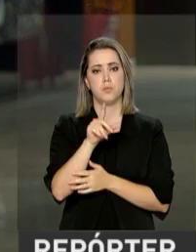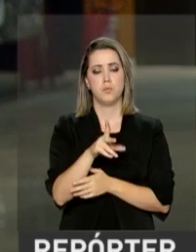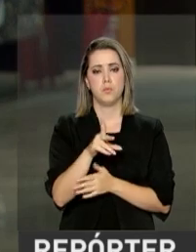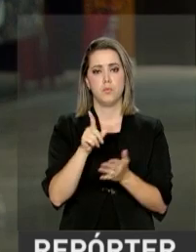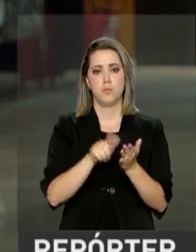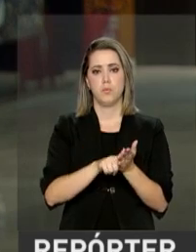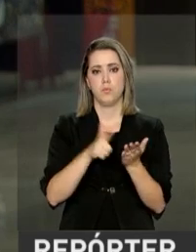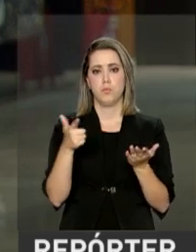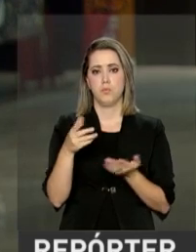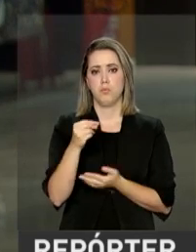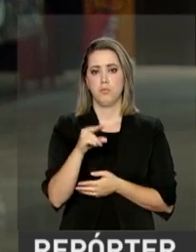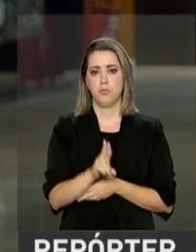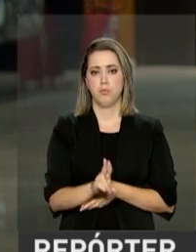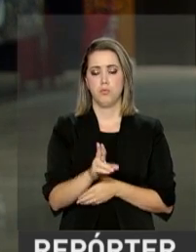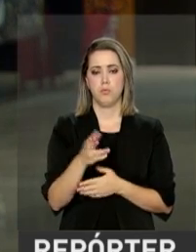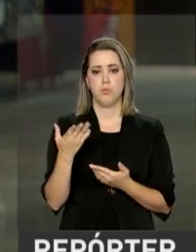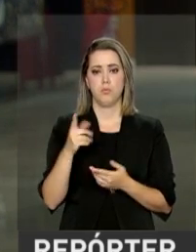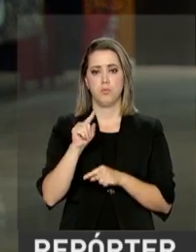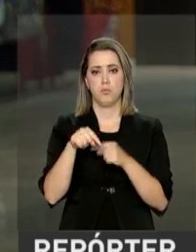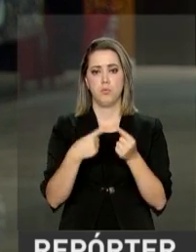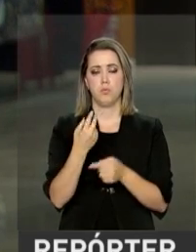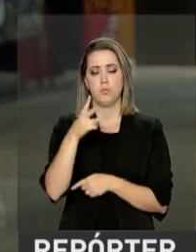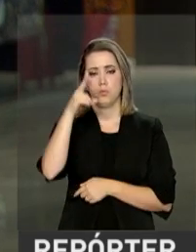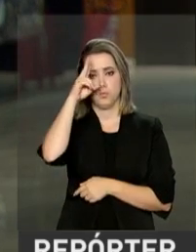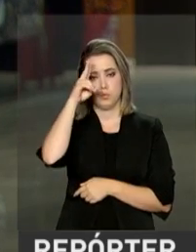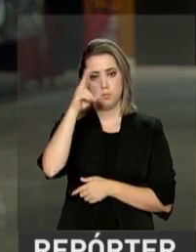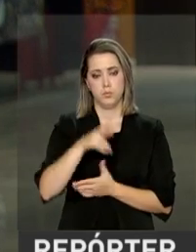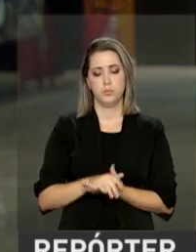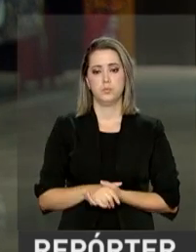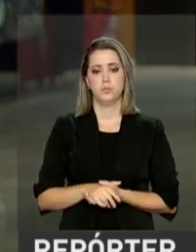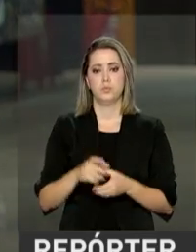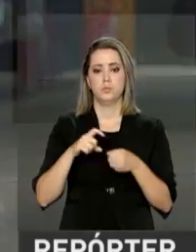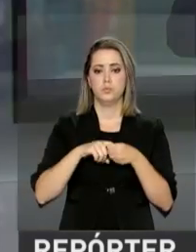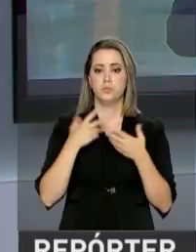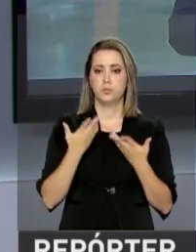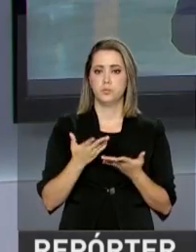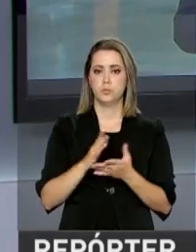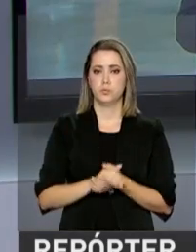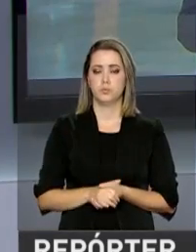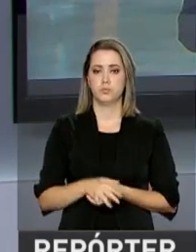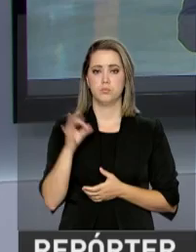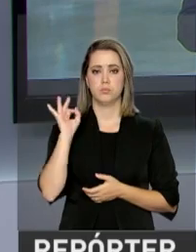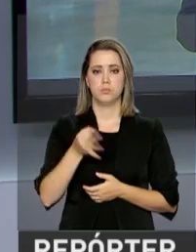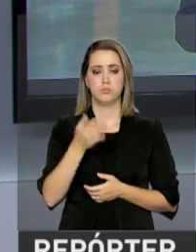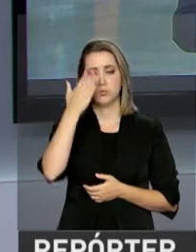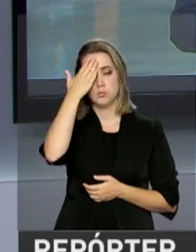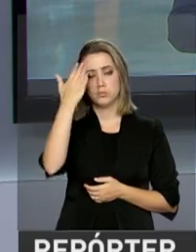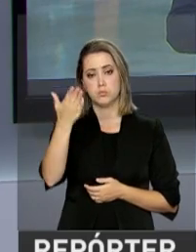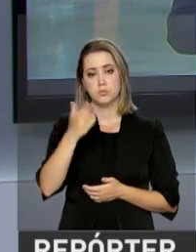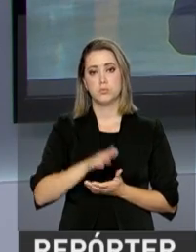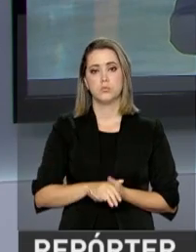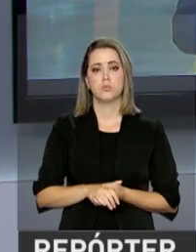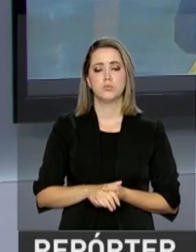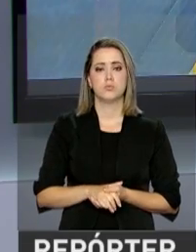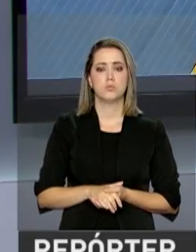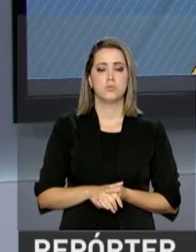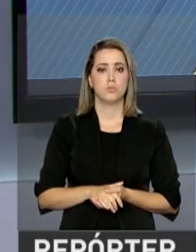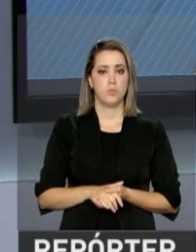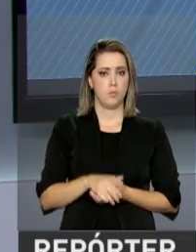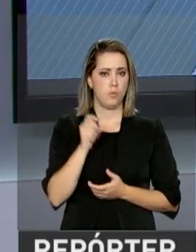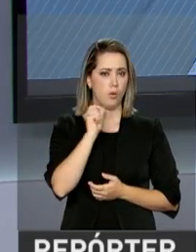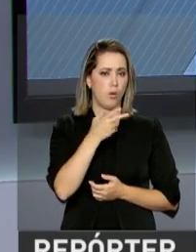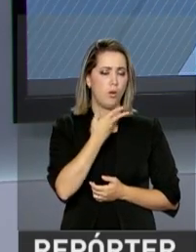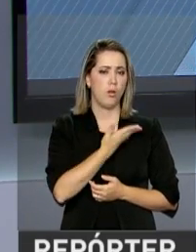no Diário Oficial da União Da próxima segunda-feira Leandro com você tá ok João Pedro Obrigado pelas suas informações aí do Palácio